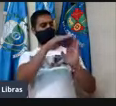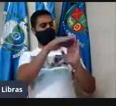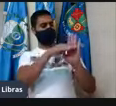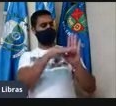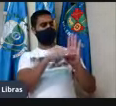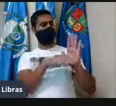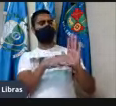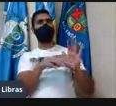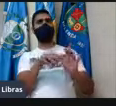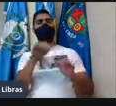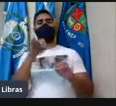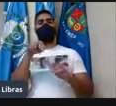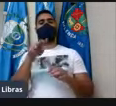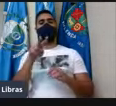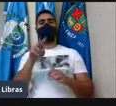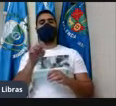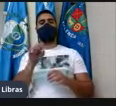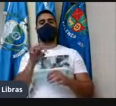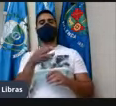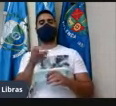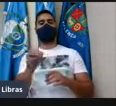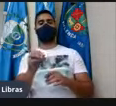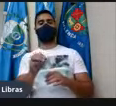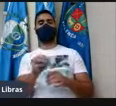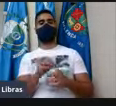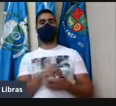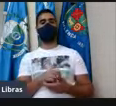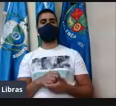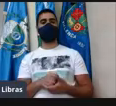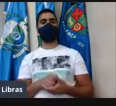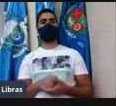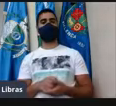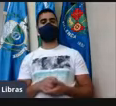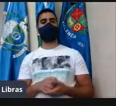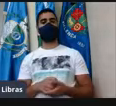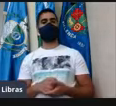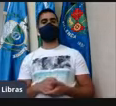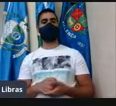em investimento. Isso daí foram os rendimentos.